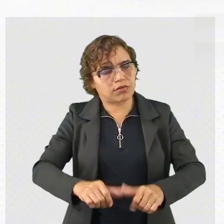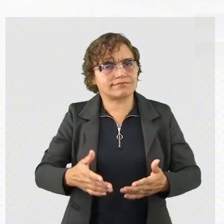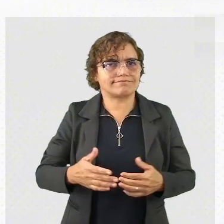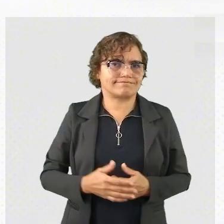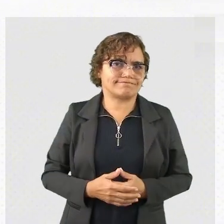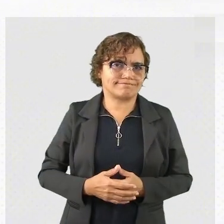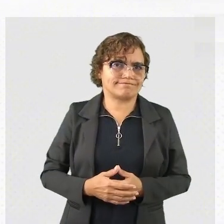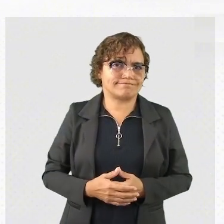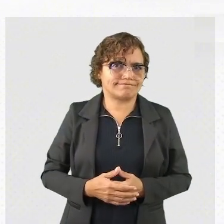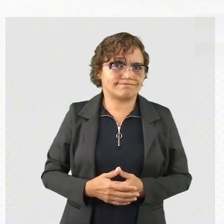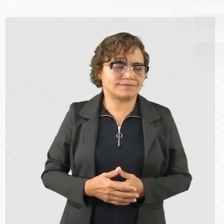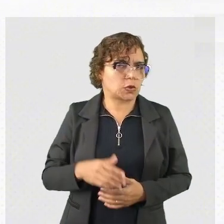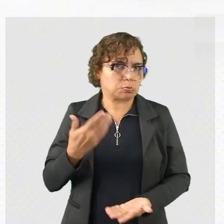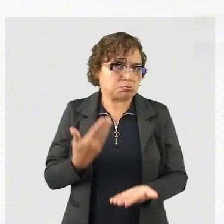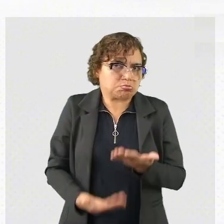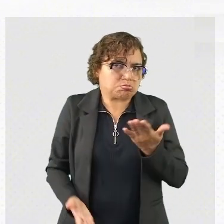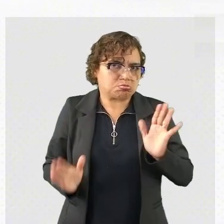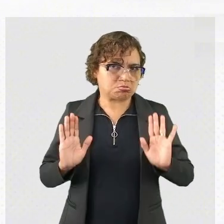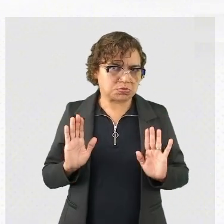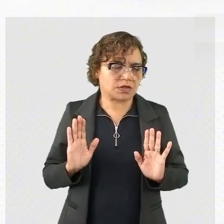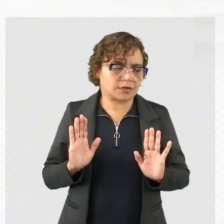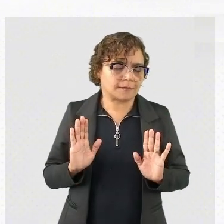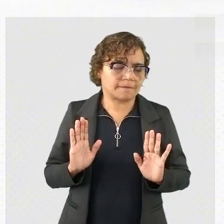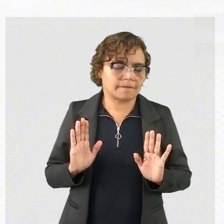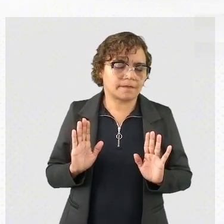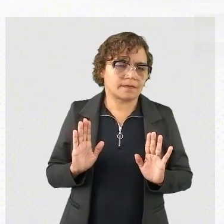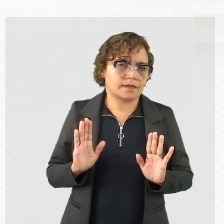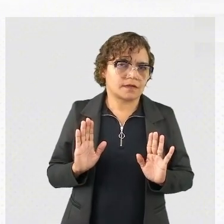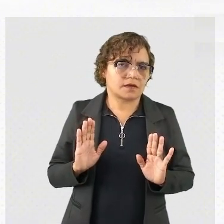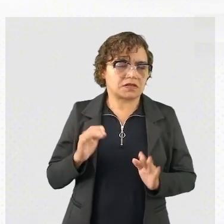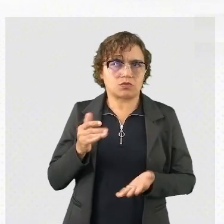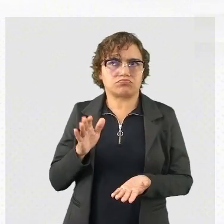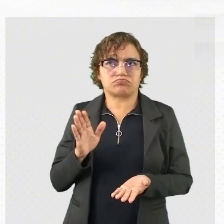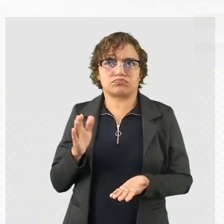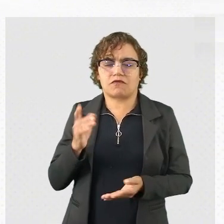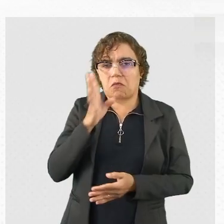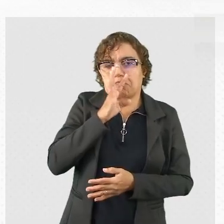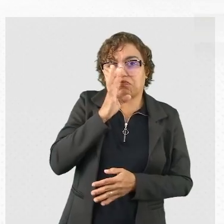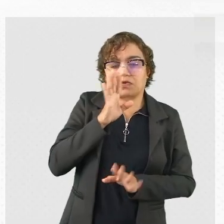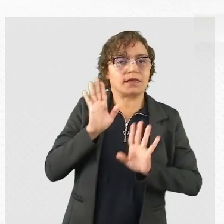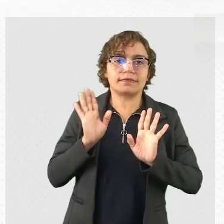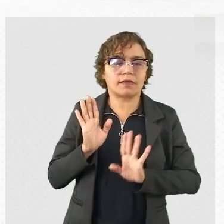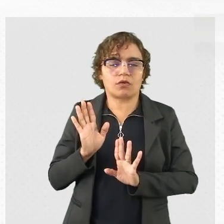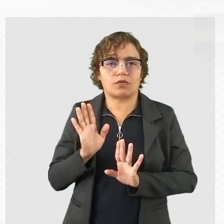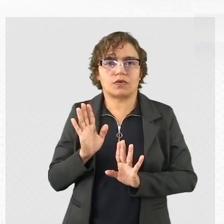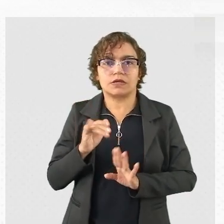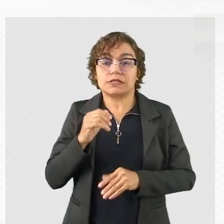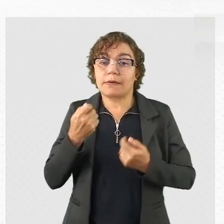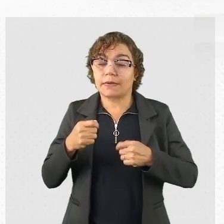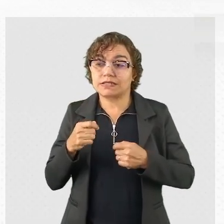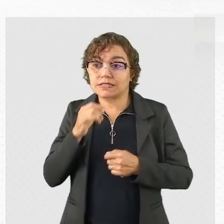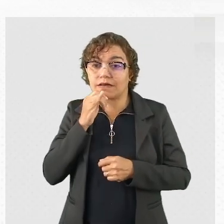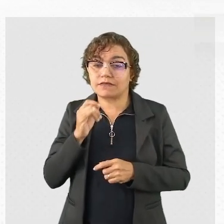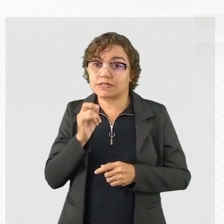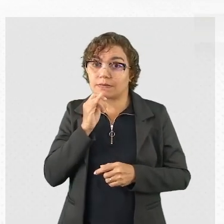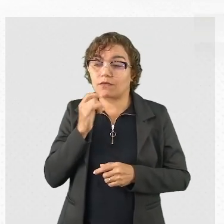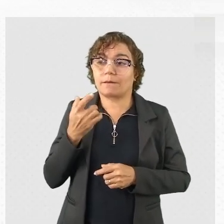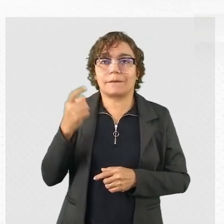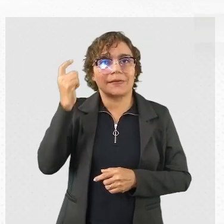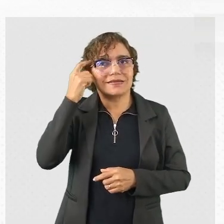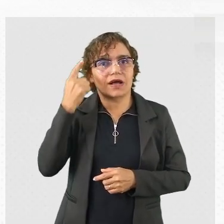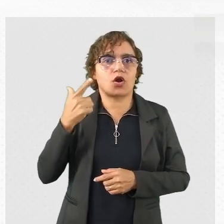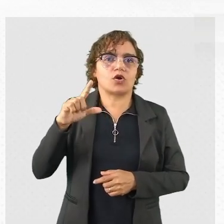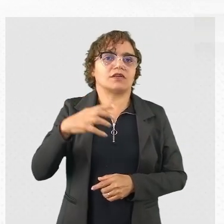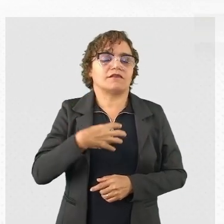vou deixar para lá? Não. Aí era necessário ter uma outra forma em que aquele território não fosse invadido por